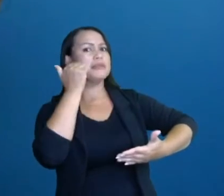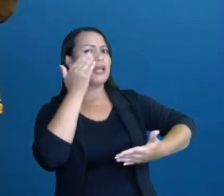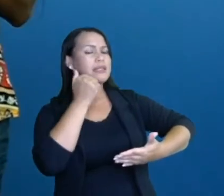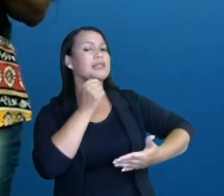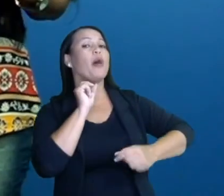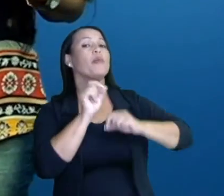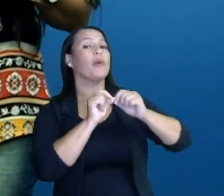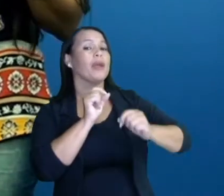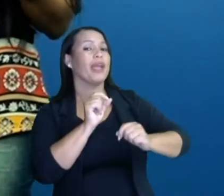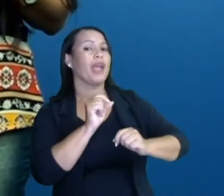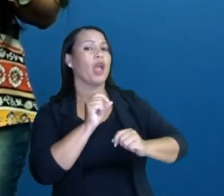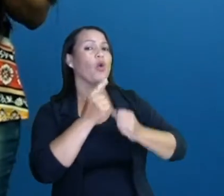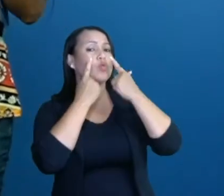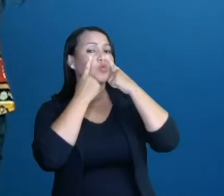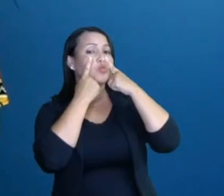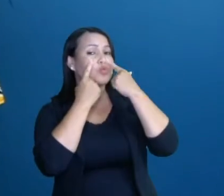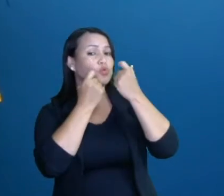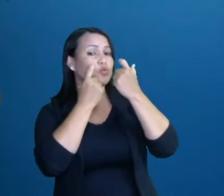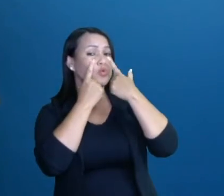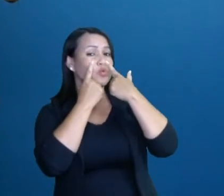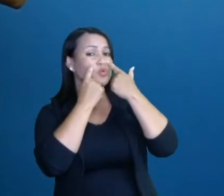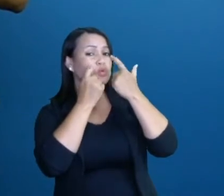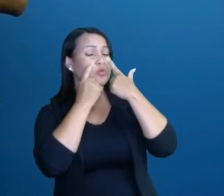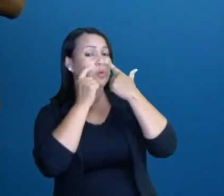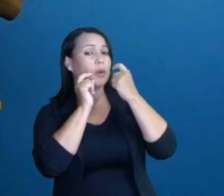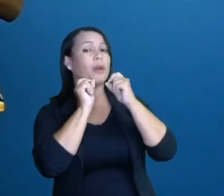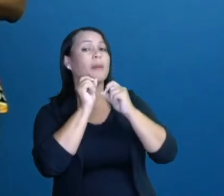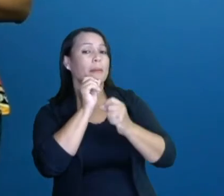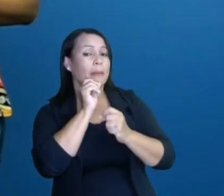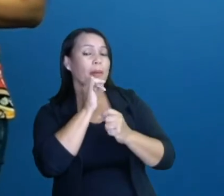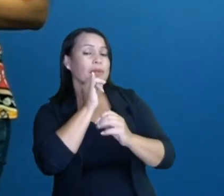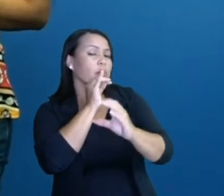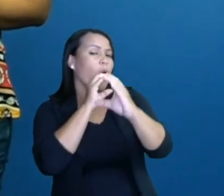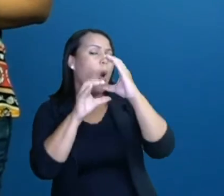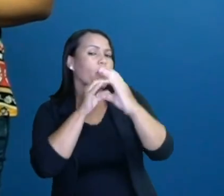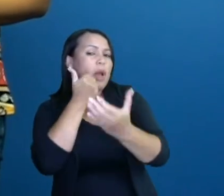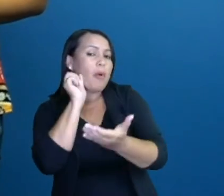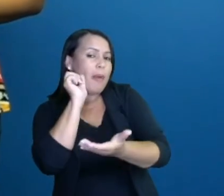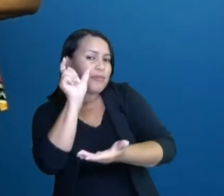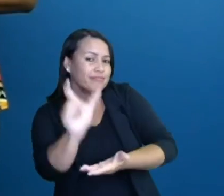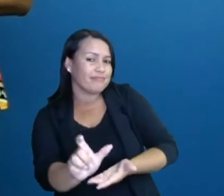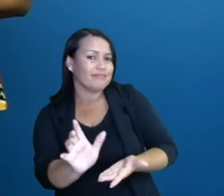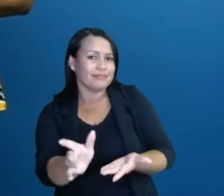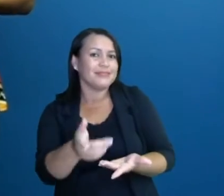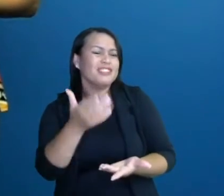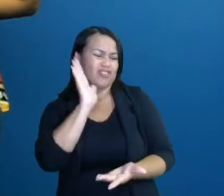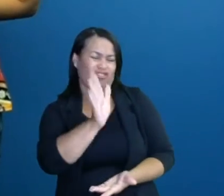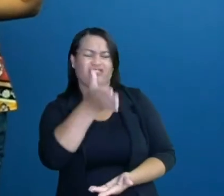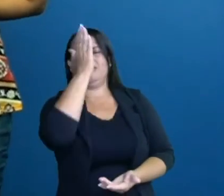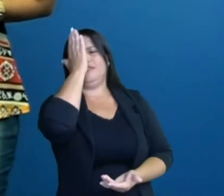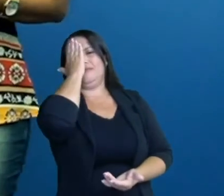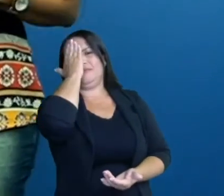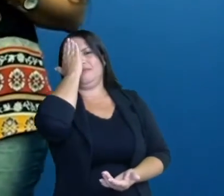esse som, né, o choro aí, para se comunicar com a sua mãe, que